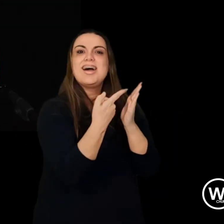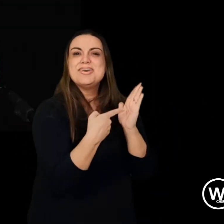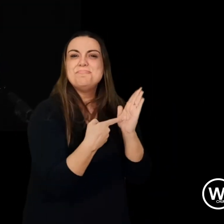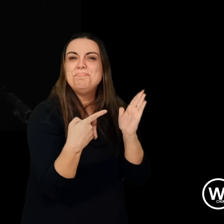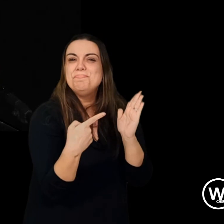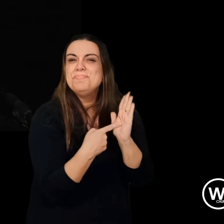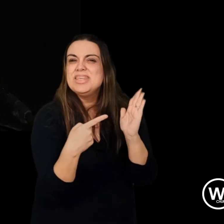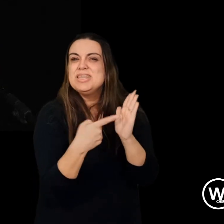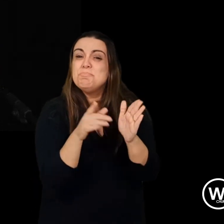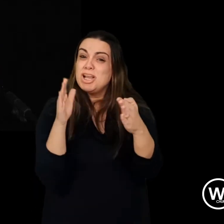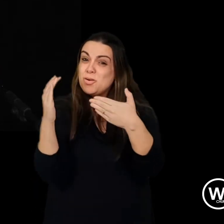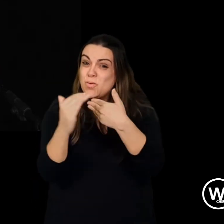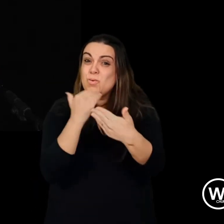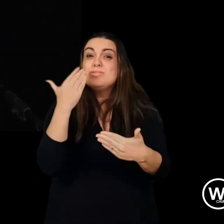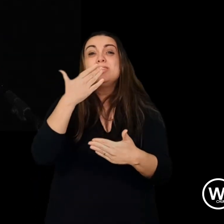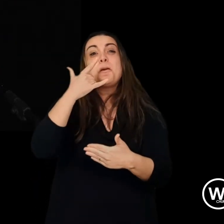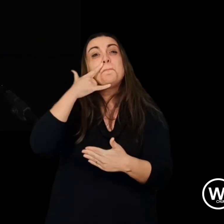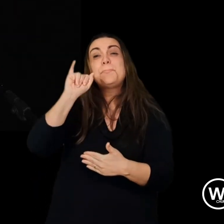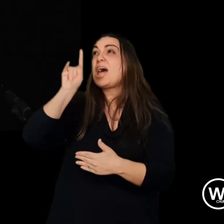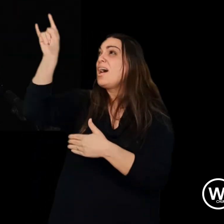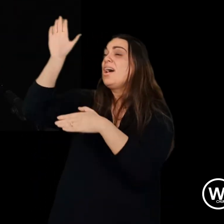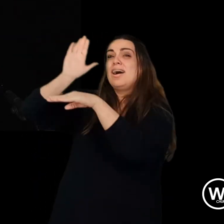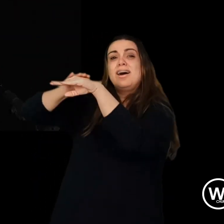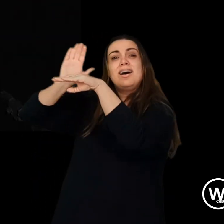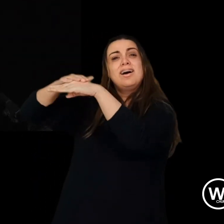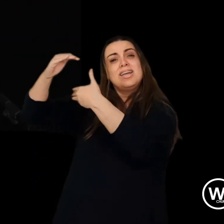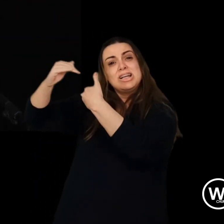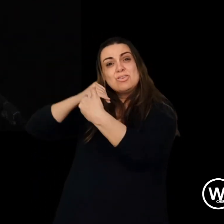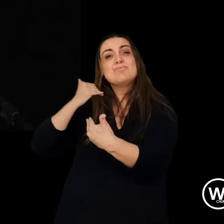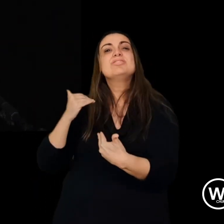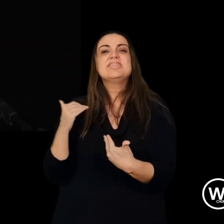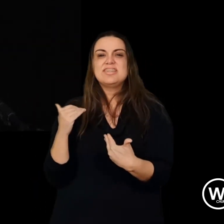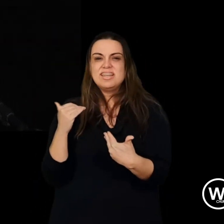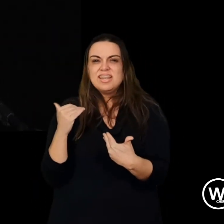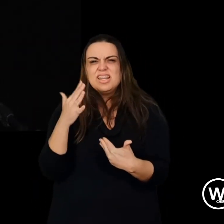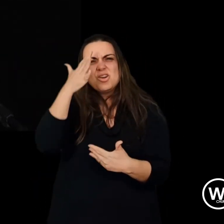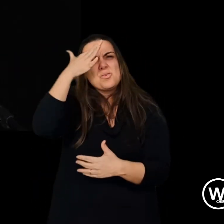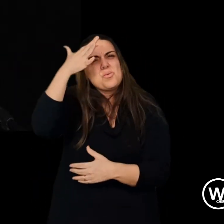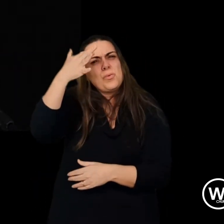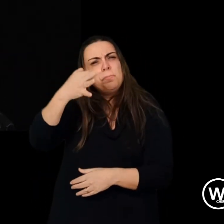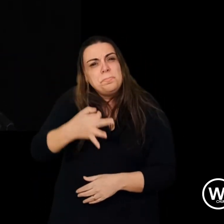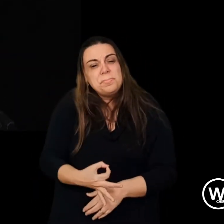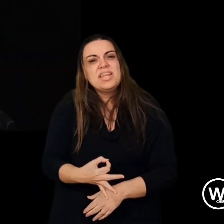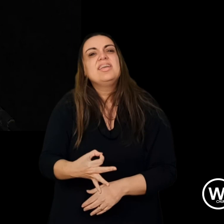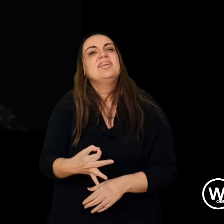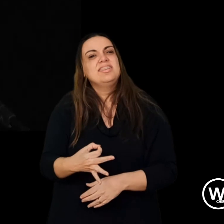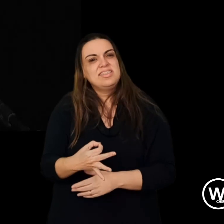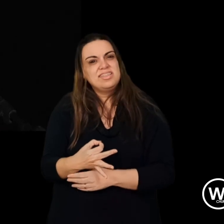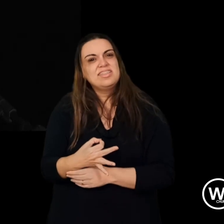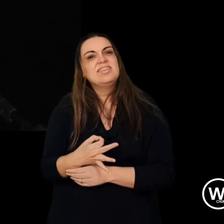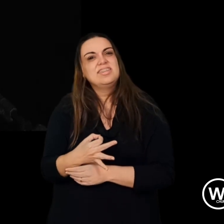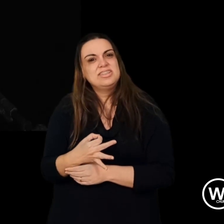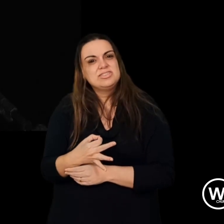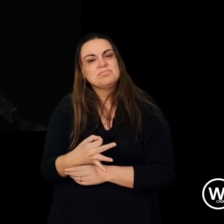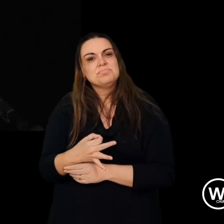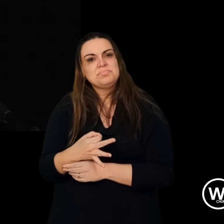de Deus, esse é o conselho que o nosso Pai nos dá. Compreenda de fato o que eu estou